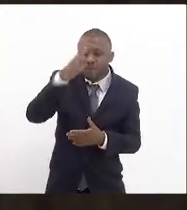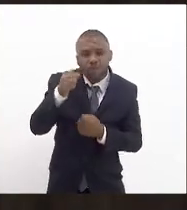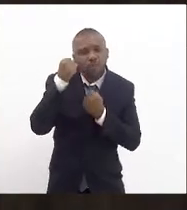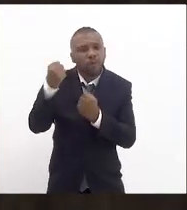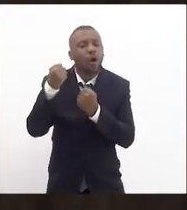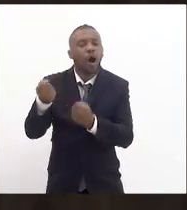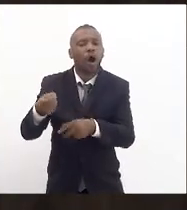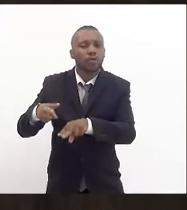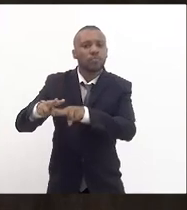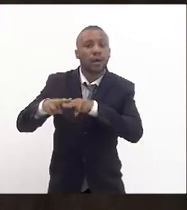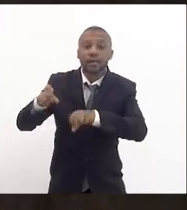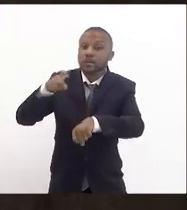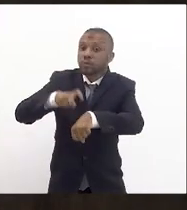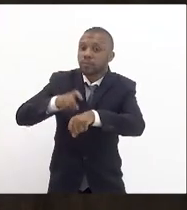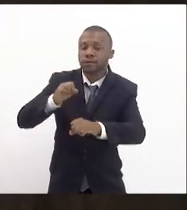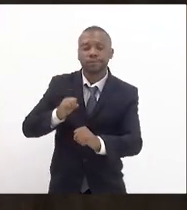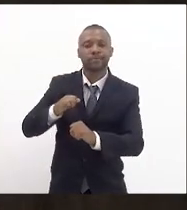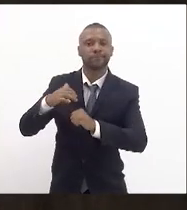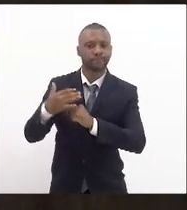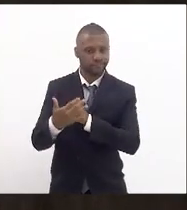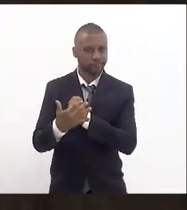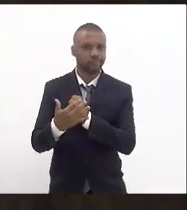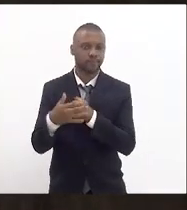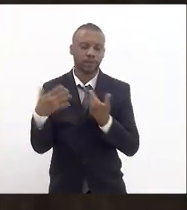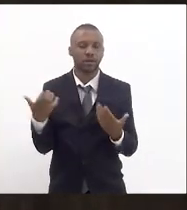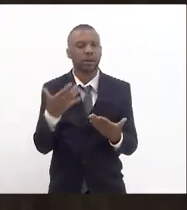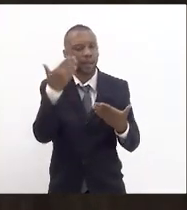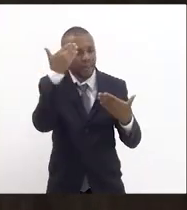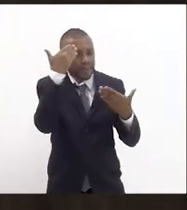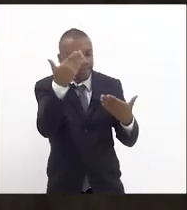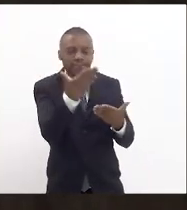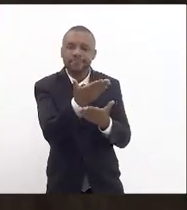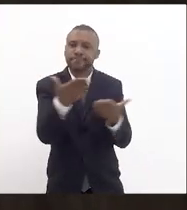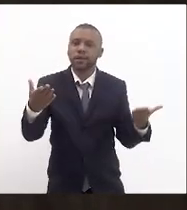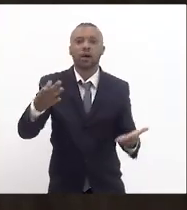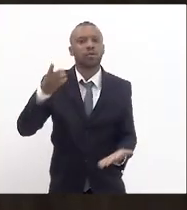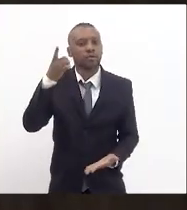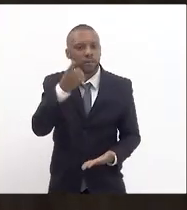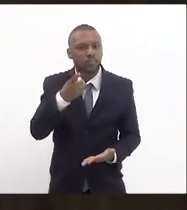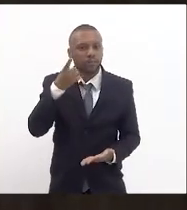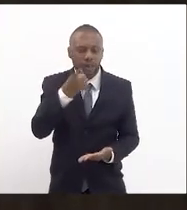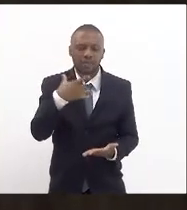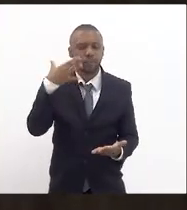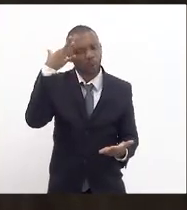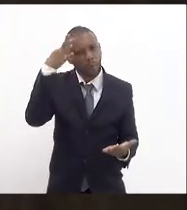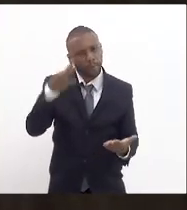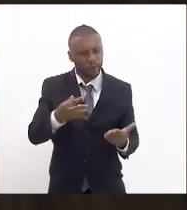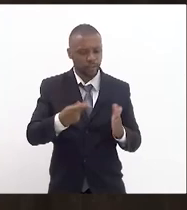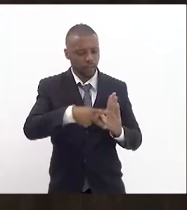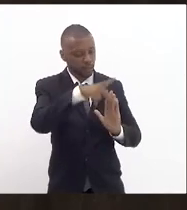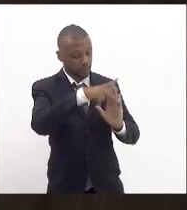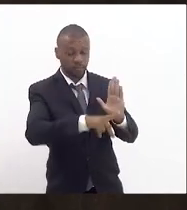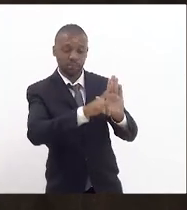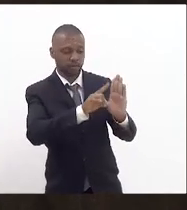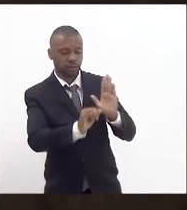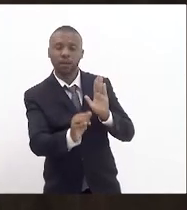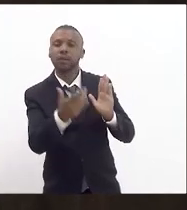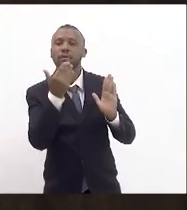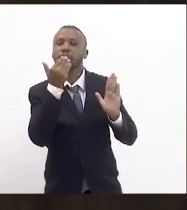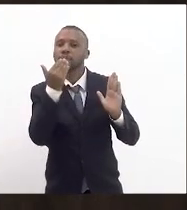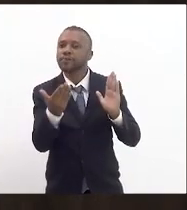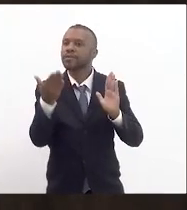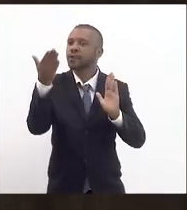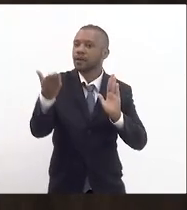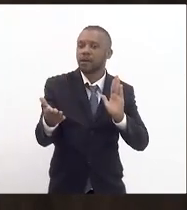Então, agradecer a todos os meus pares pelo entendimento do que se trata esse projeto e pedir a Vossa Excelência que,